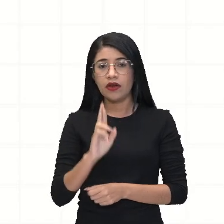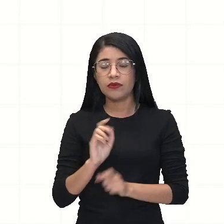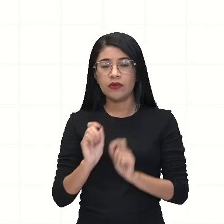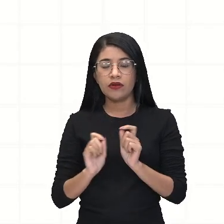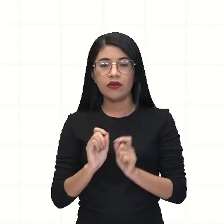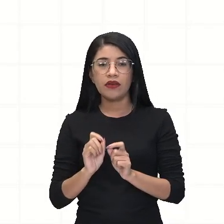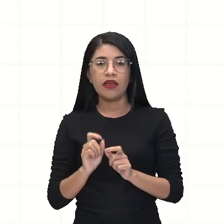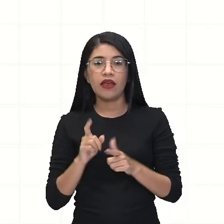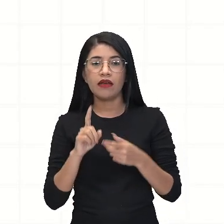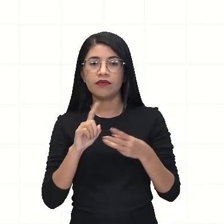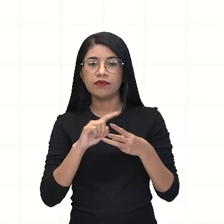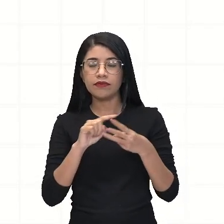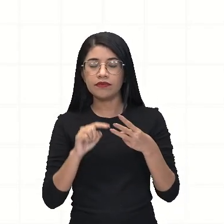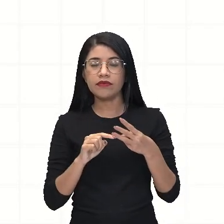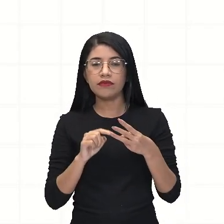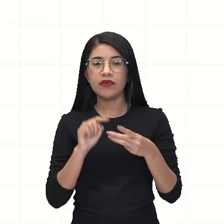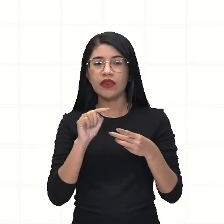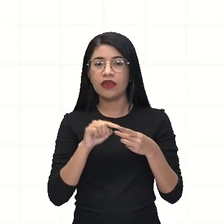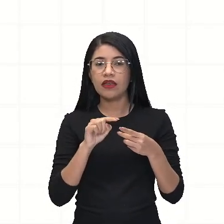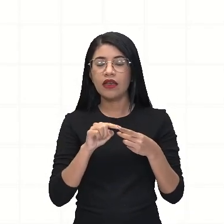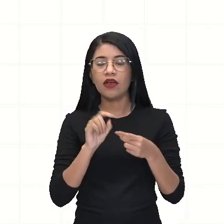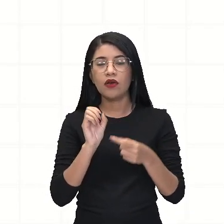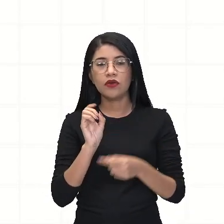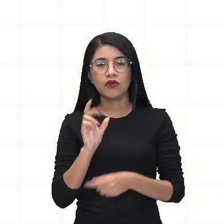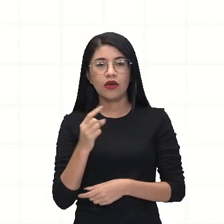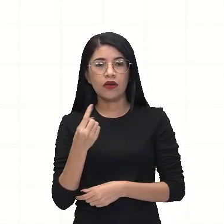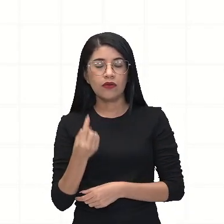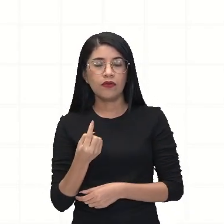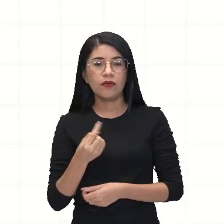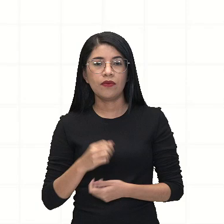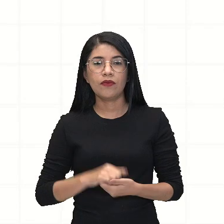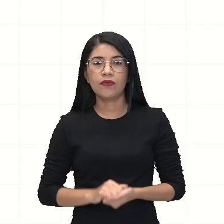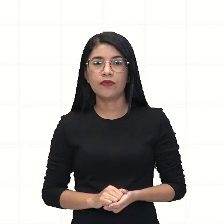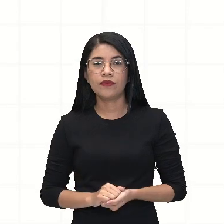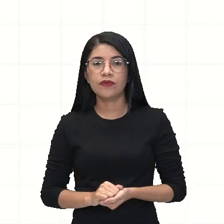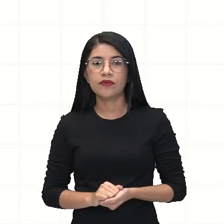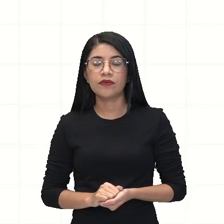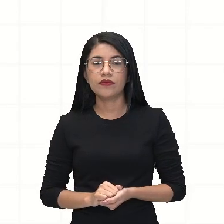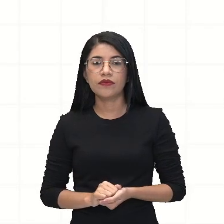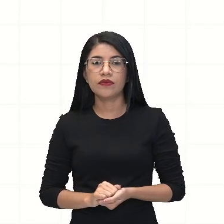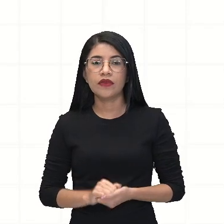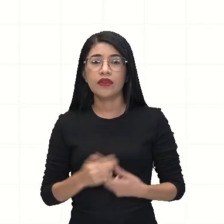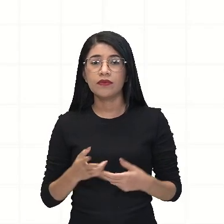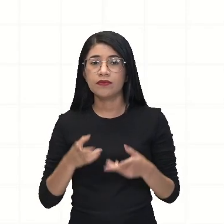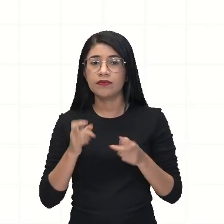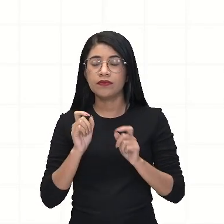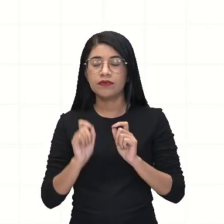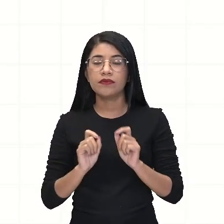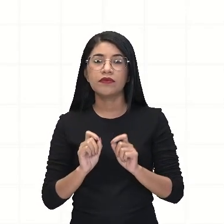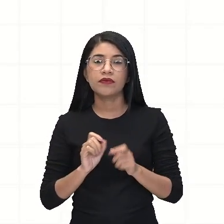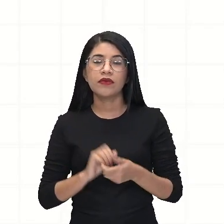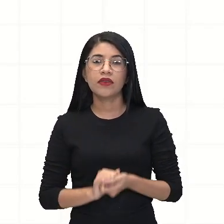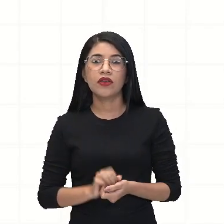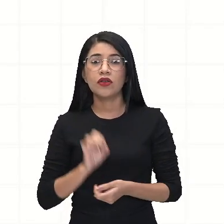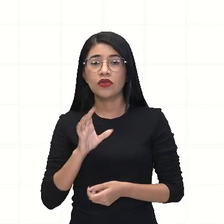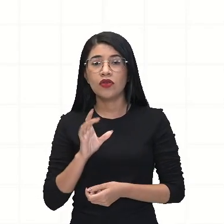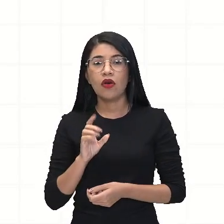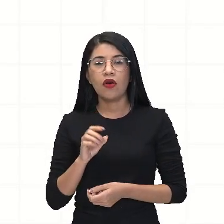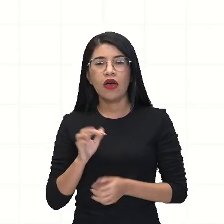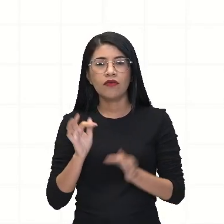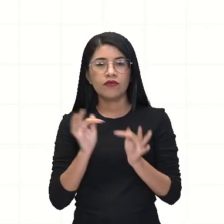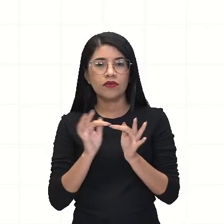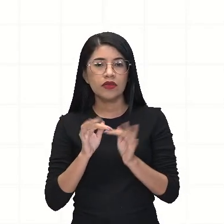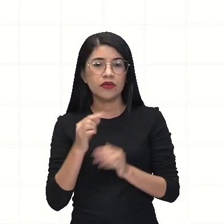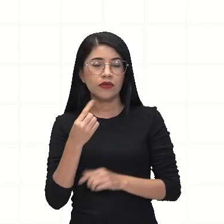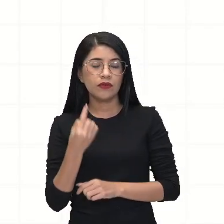aqui para constante é somente A1, né? Então, a gente vai ver aqui somente a função 1.